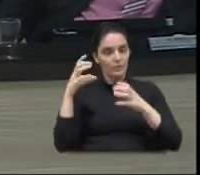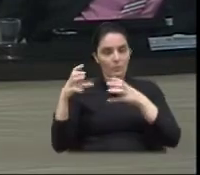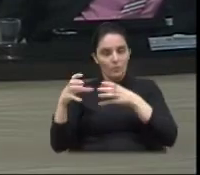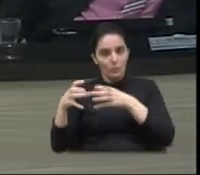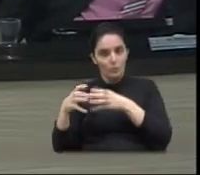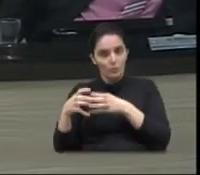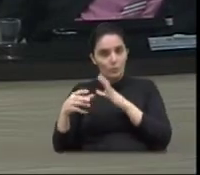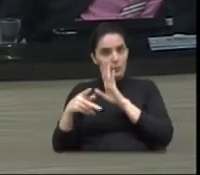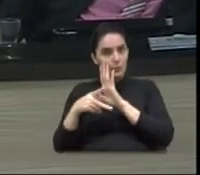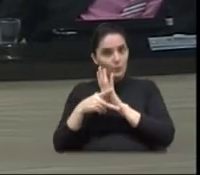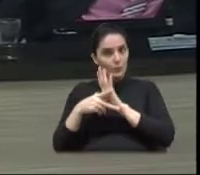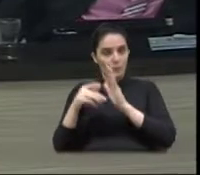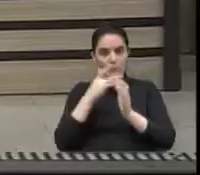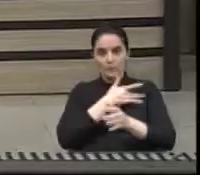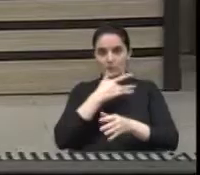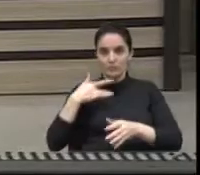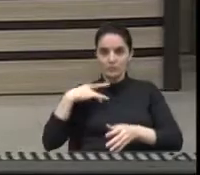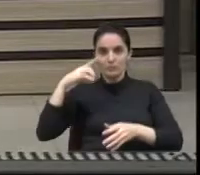dessa Casa de Leis, no dia